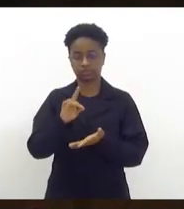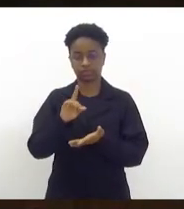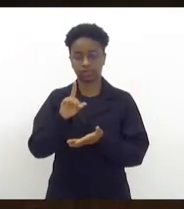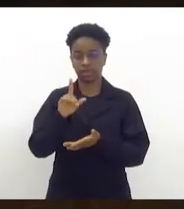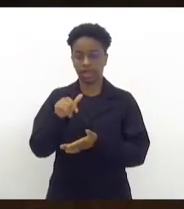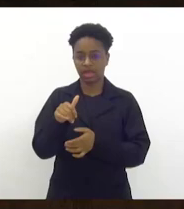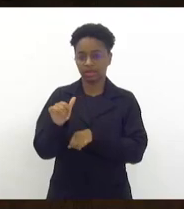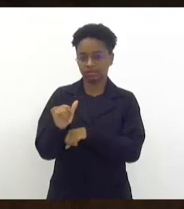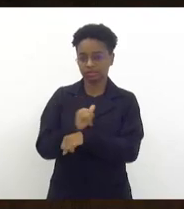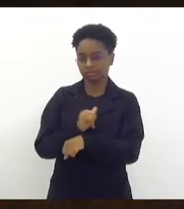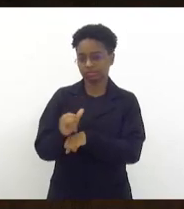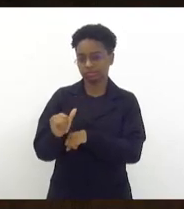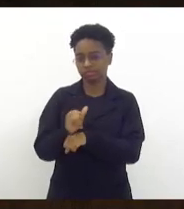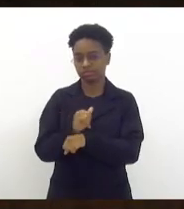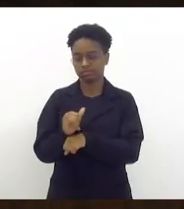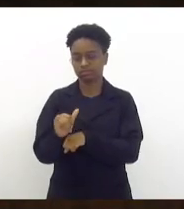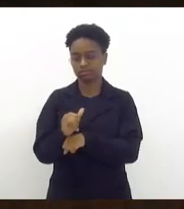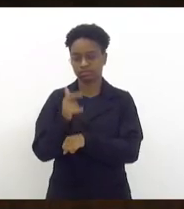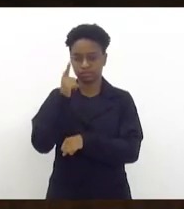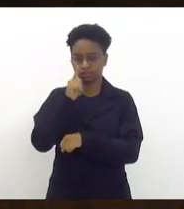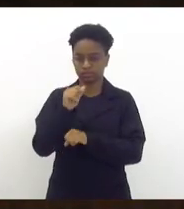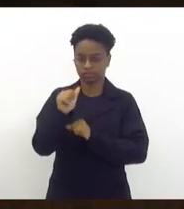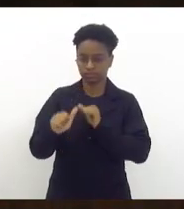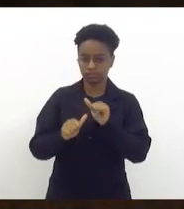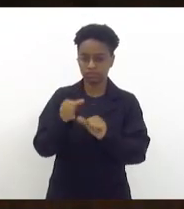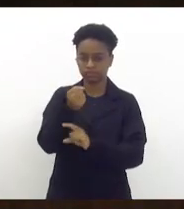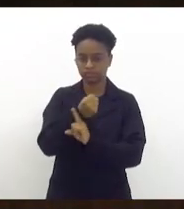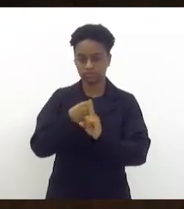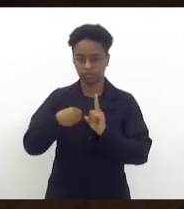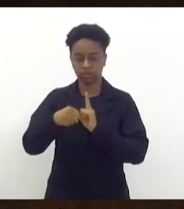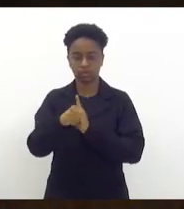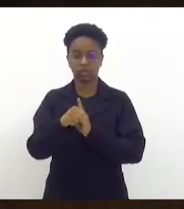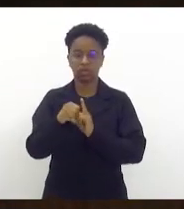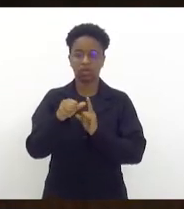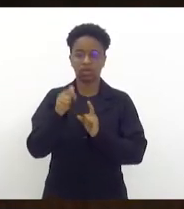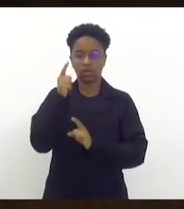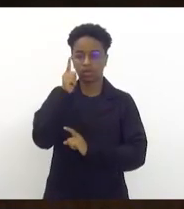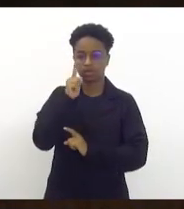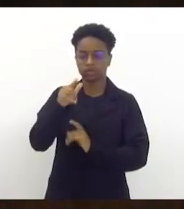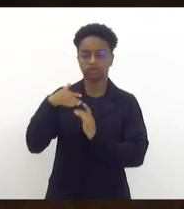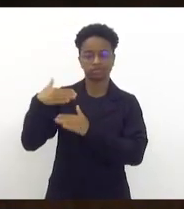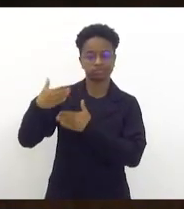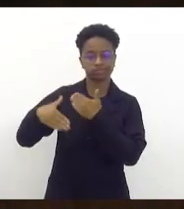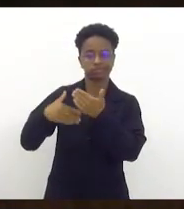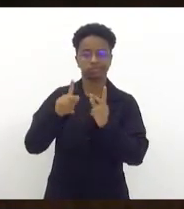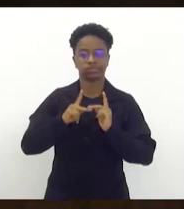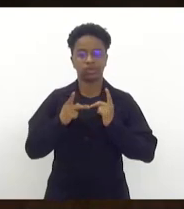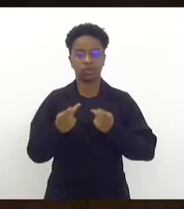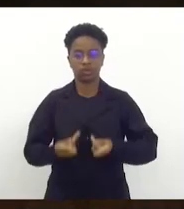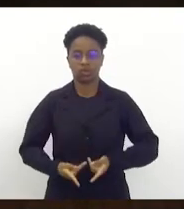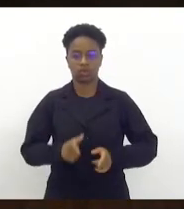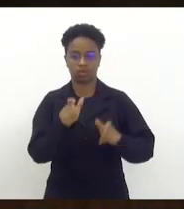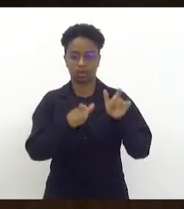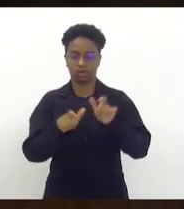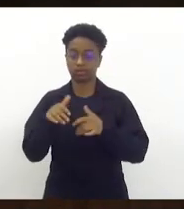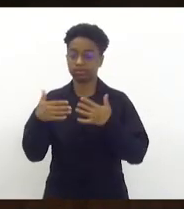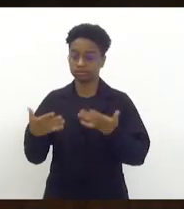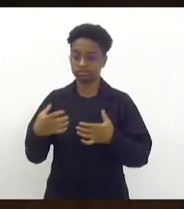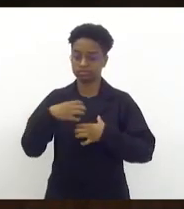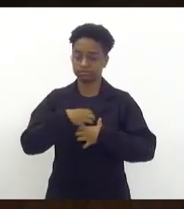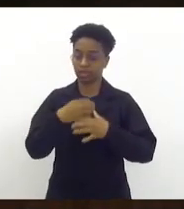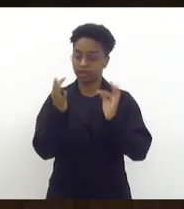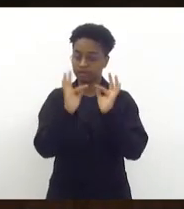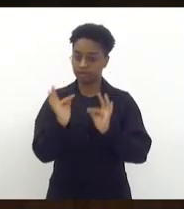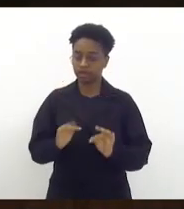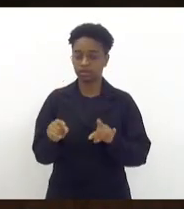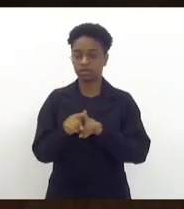verdadeiro instrumento de mudança social, de progresso humanitário. Então, eu fico muito feliz,